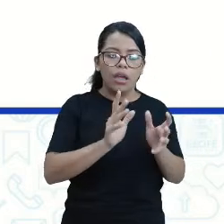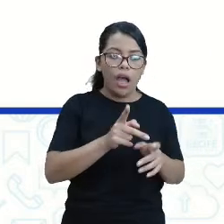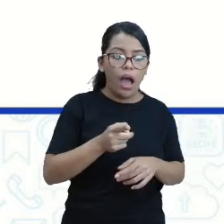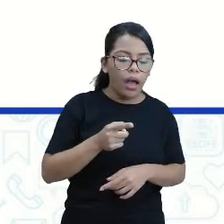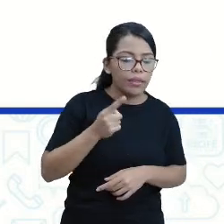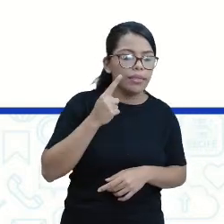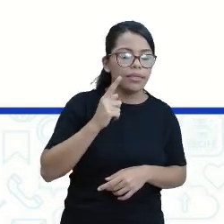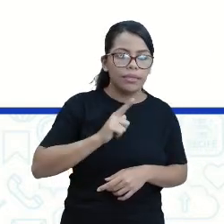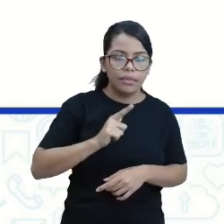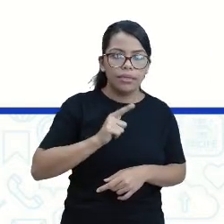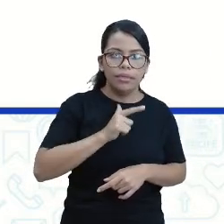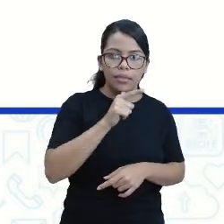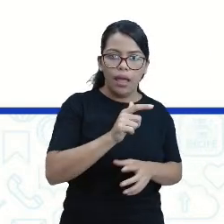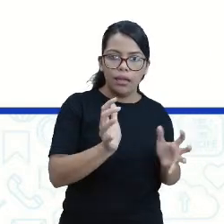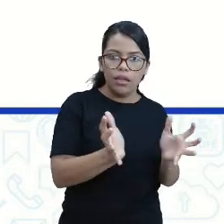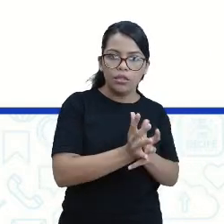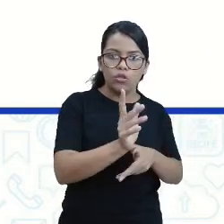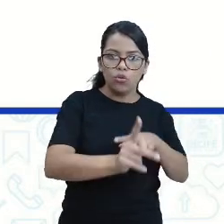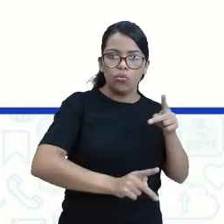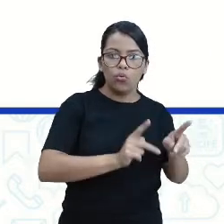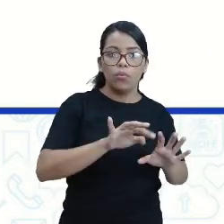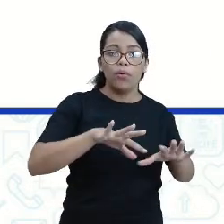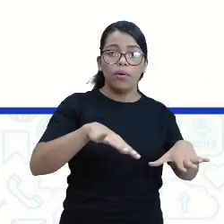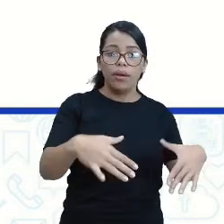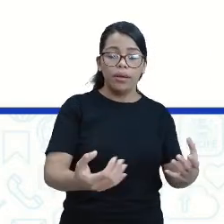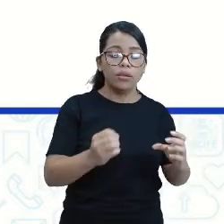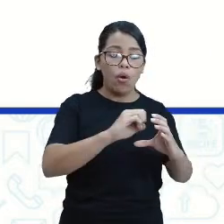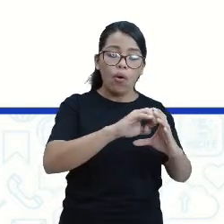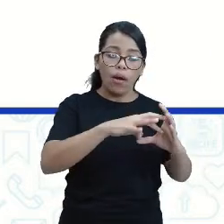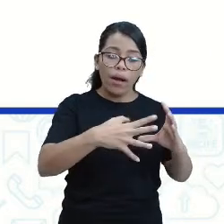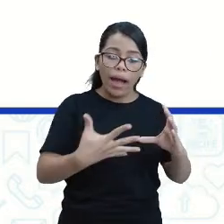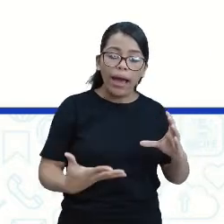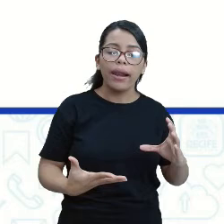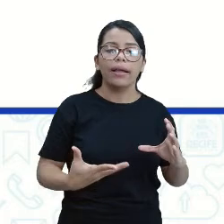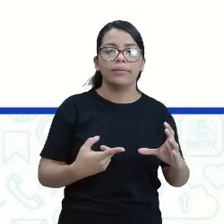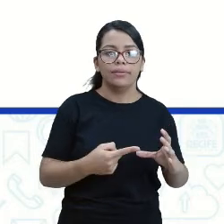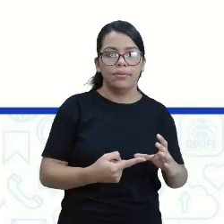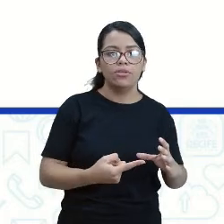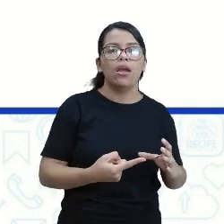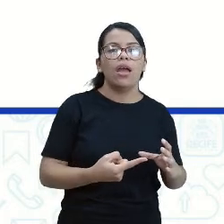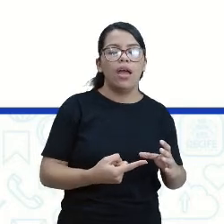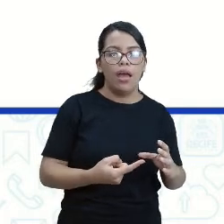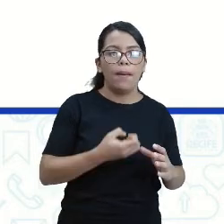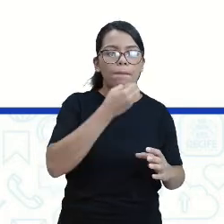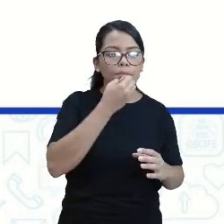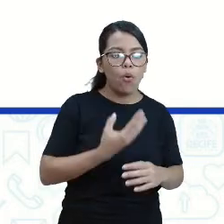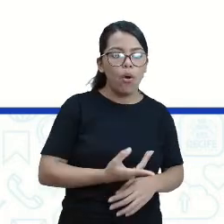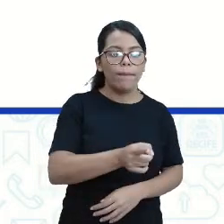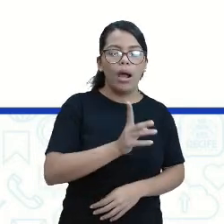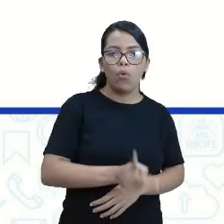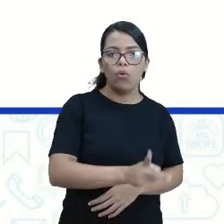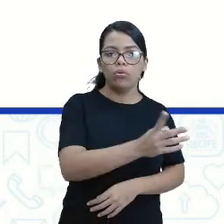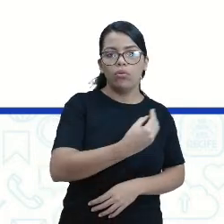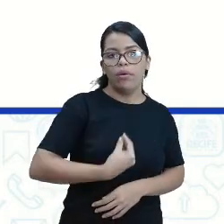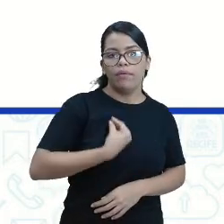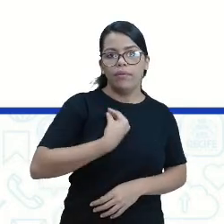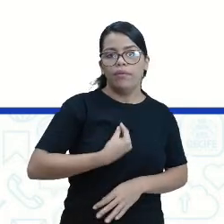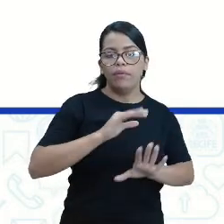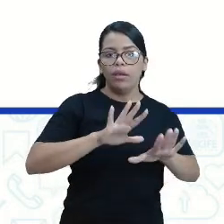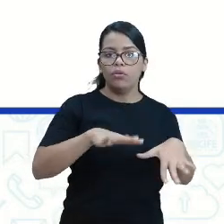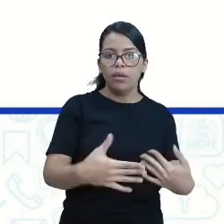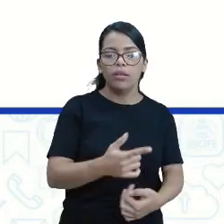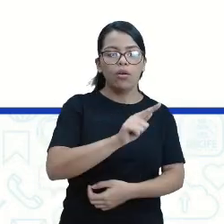população, né? Essas características que forem favoráveis à sobrevivência do indivíduo, né? O